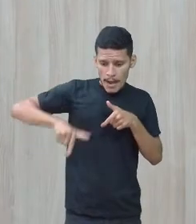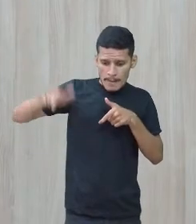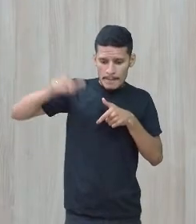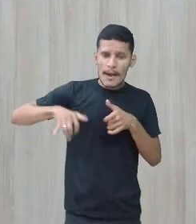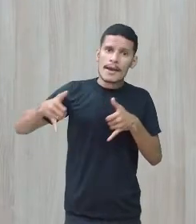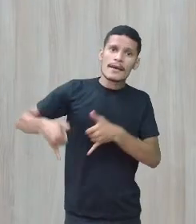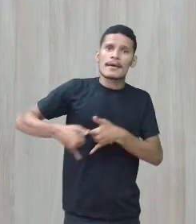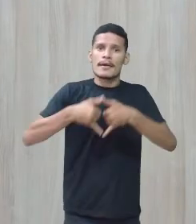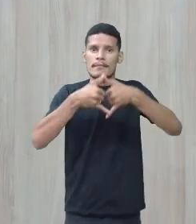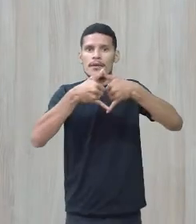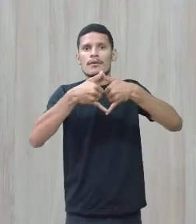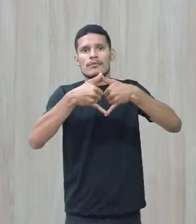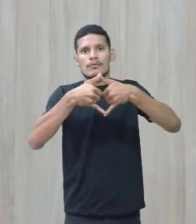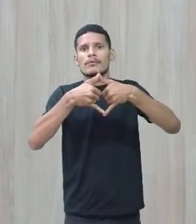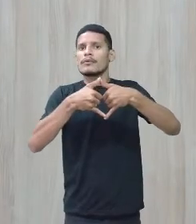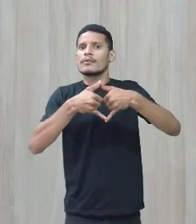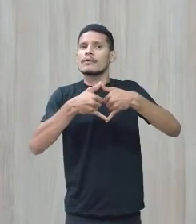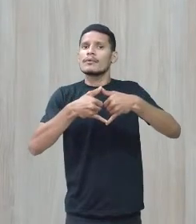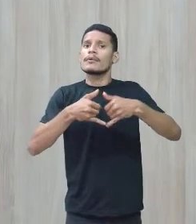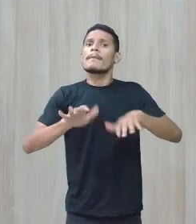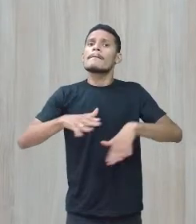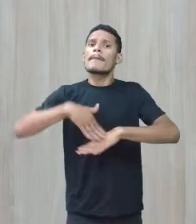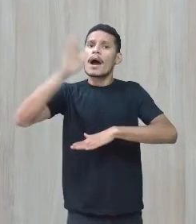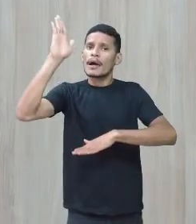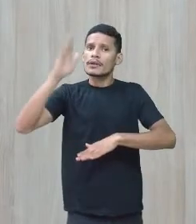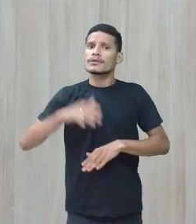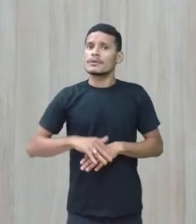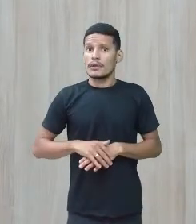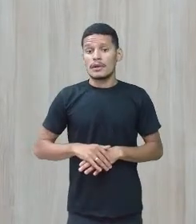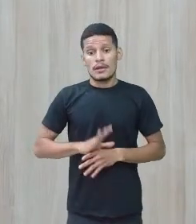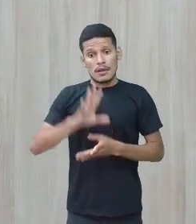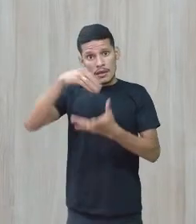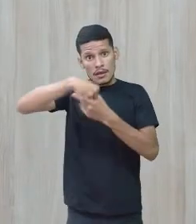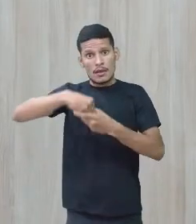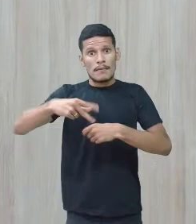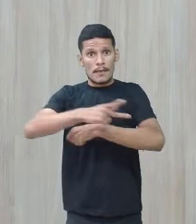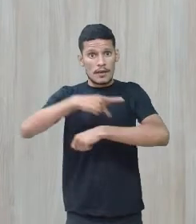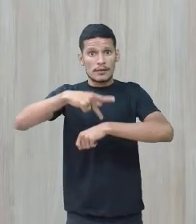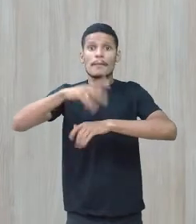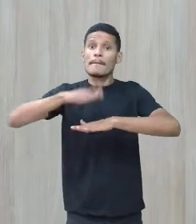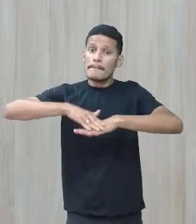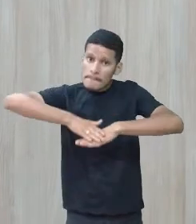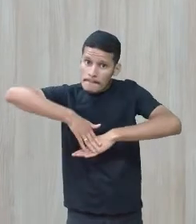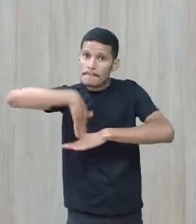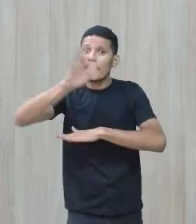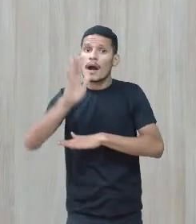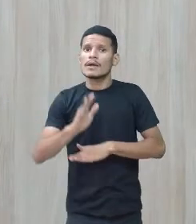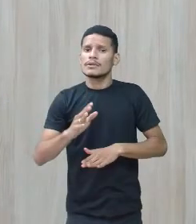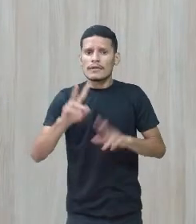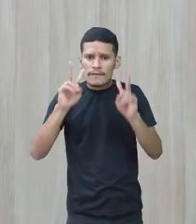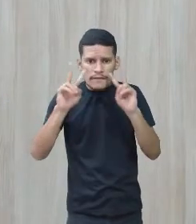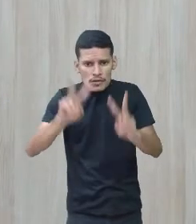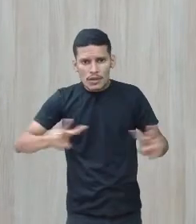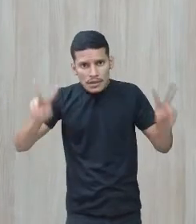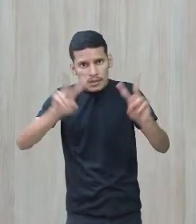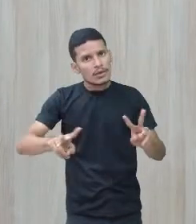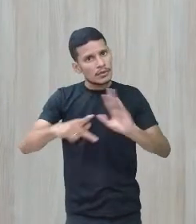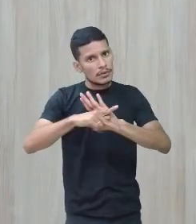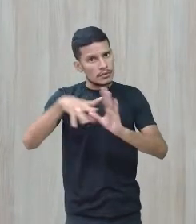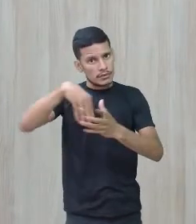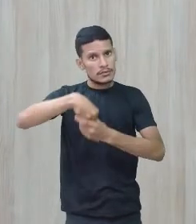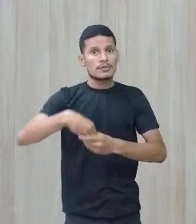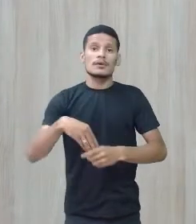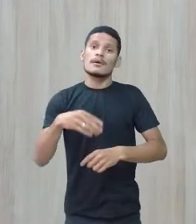quanto maior for o número de campeões para esse país, mais o país, além de ser visto, né, além de